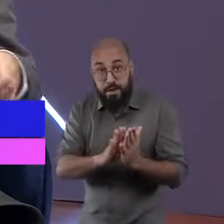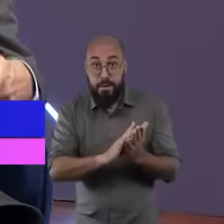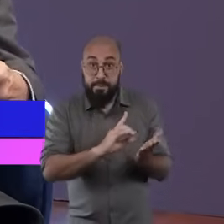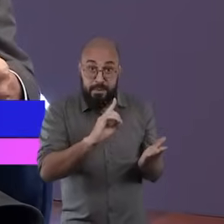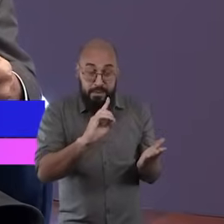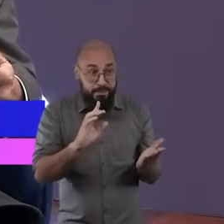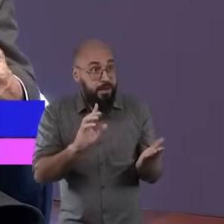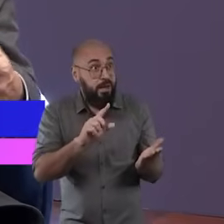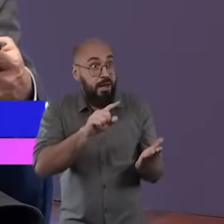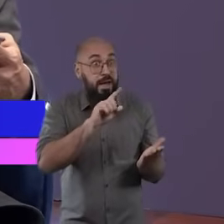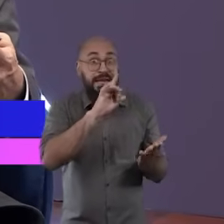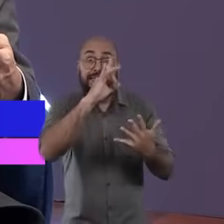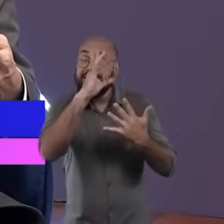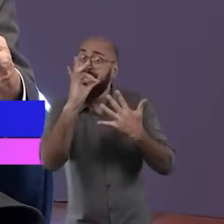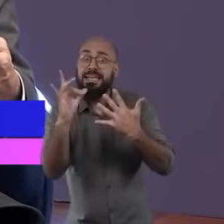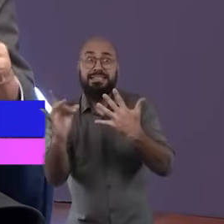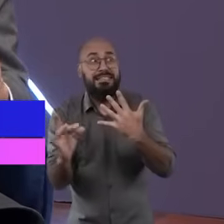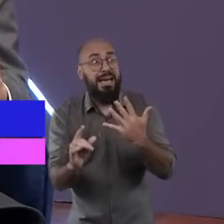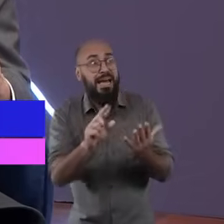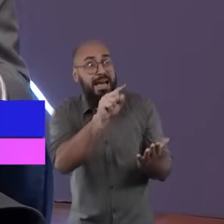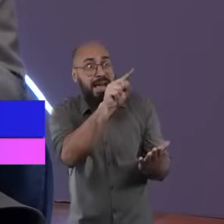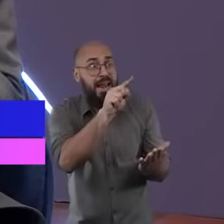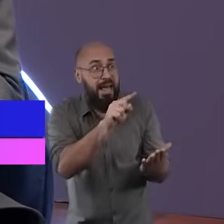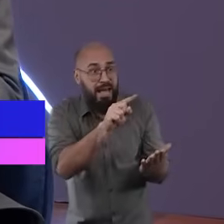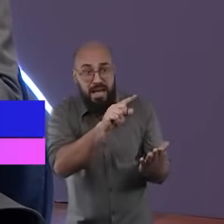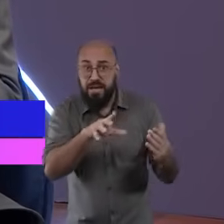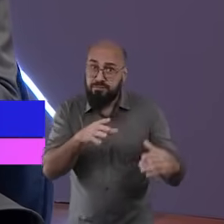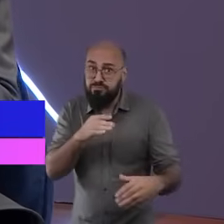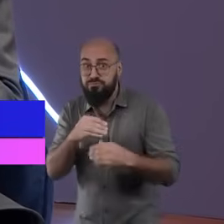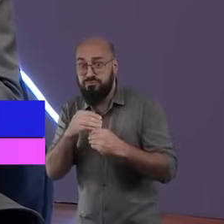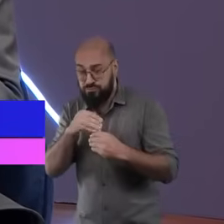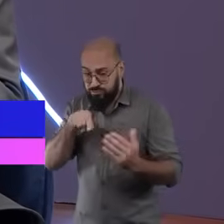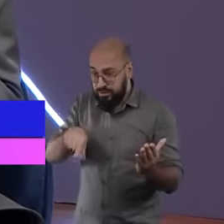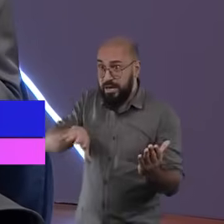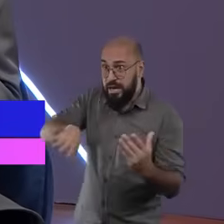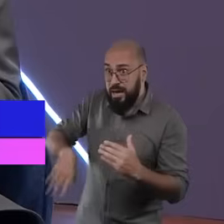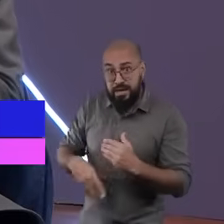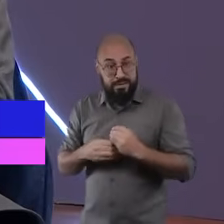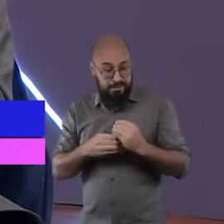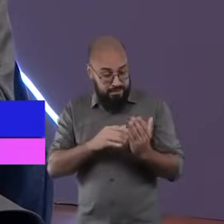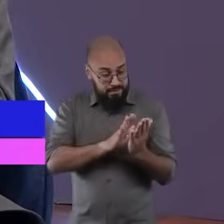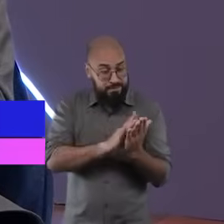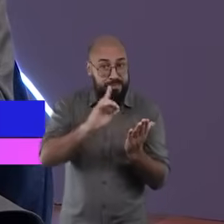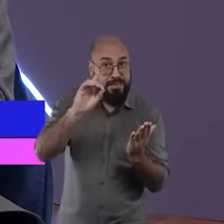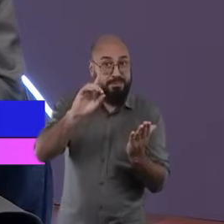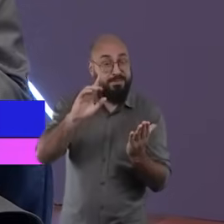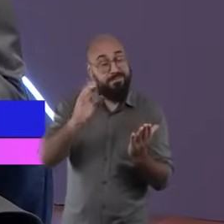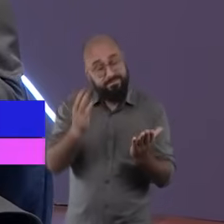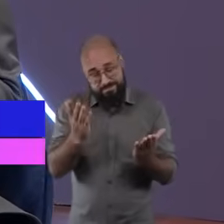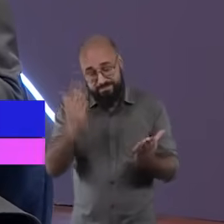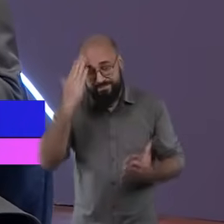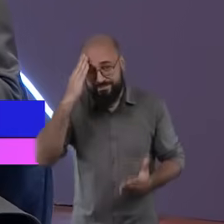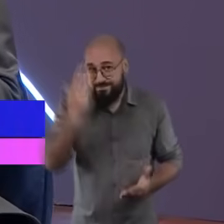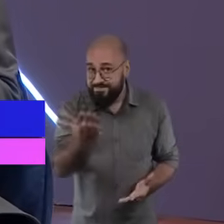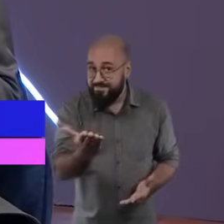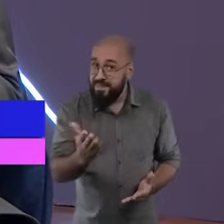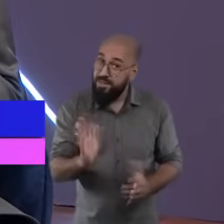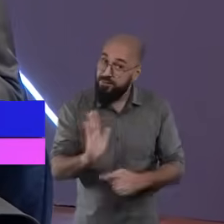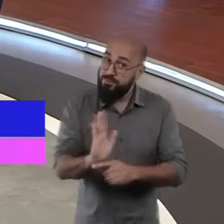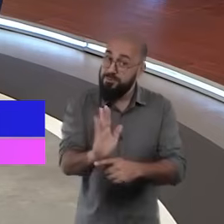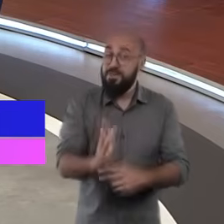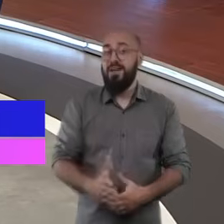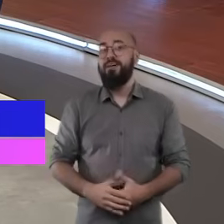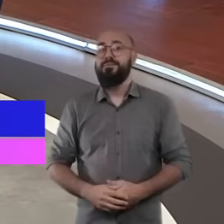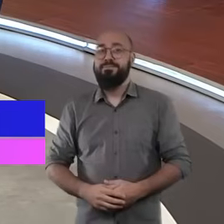mais detalhes, além daquilo que será apresentado neste programa Arena do Futuro, tá bom?